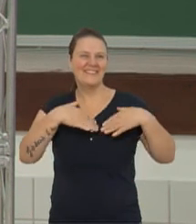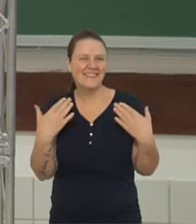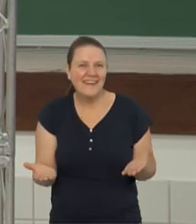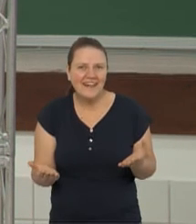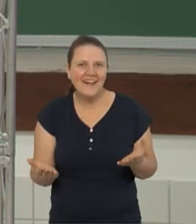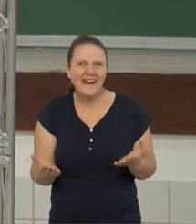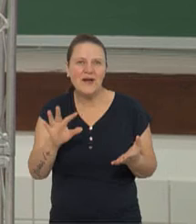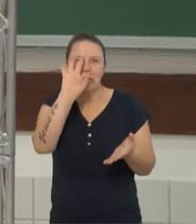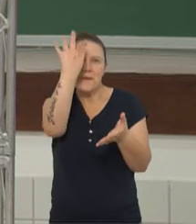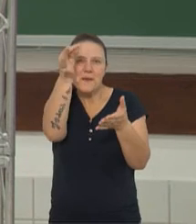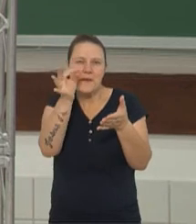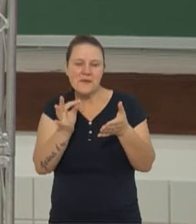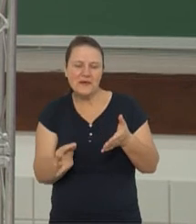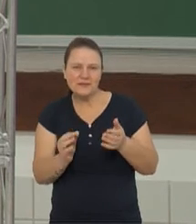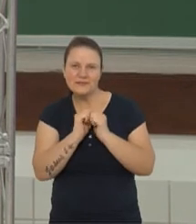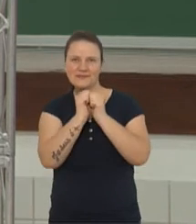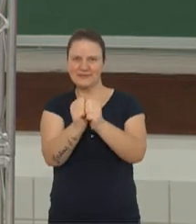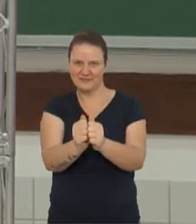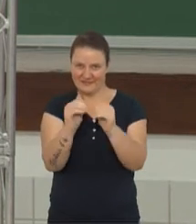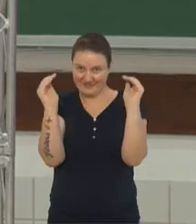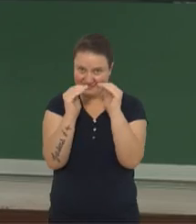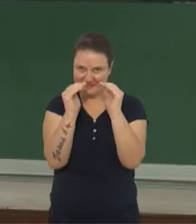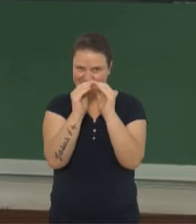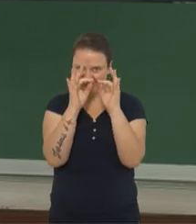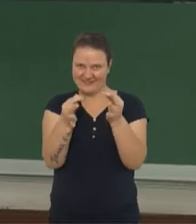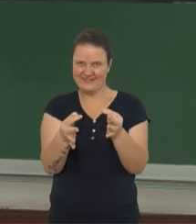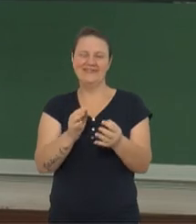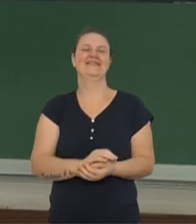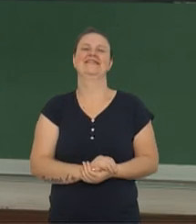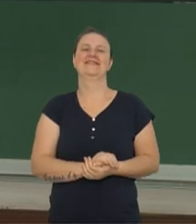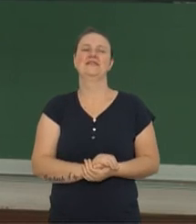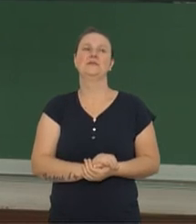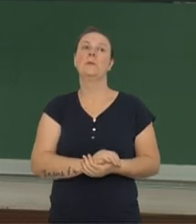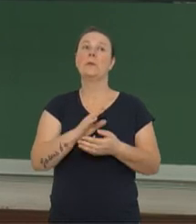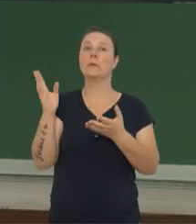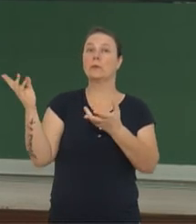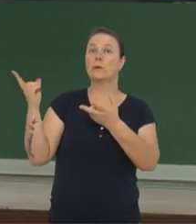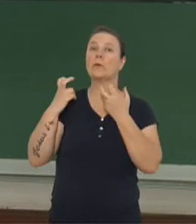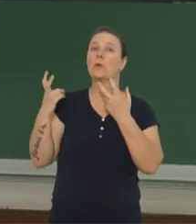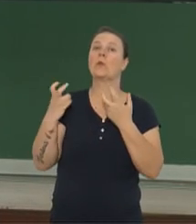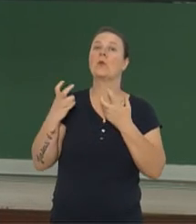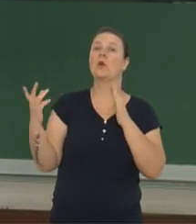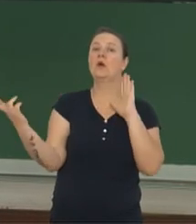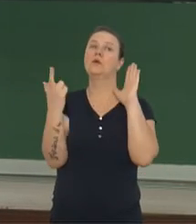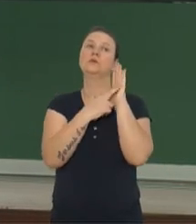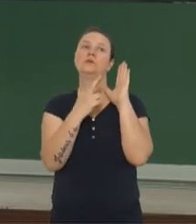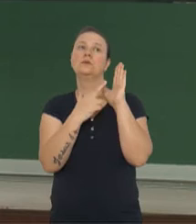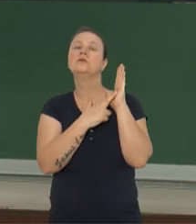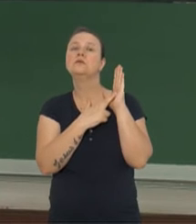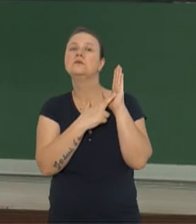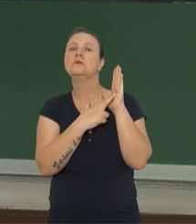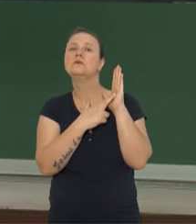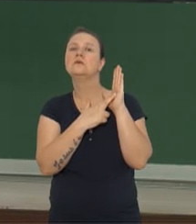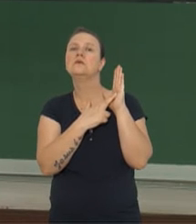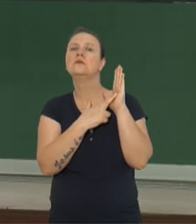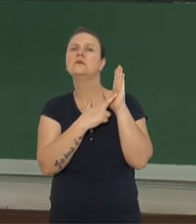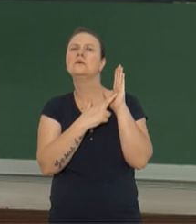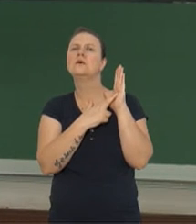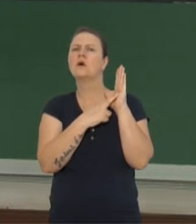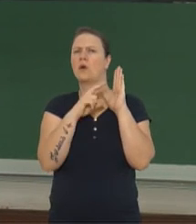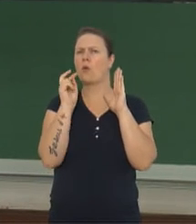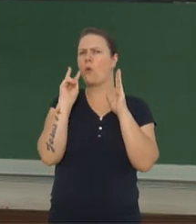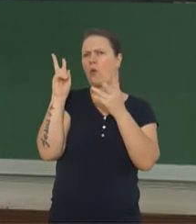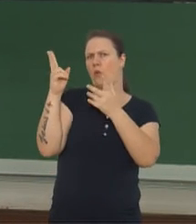Volvemos, corregimos juntos, ¿de acuerdo? A ver, entonces aquí está la respuesta de la RAE. Y mira,